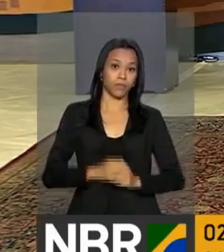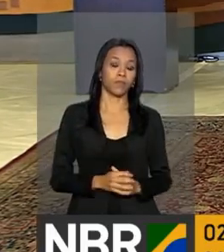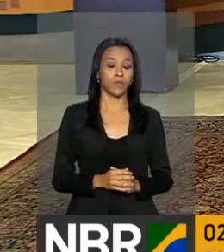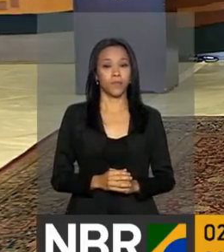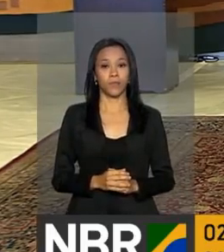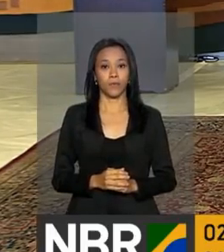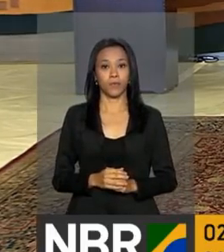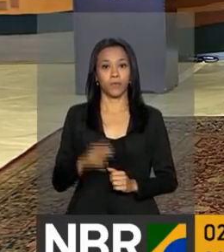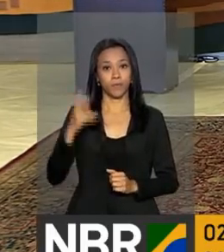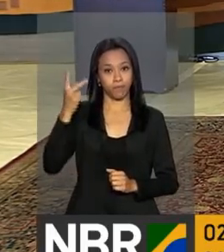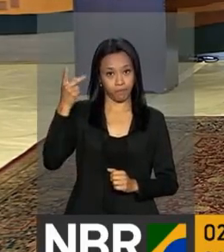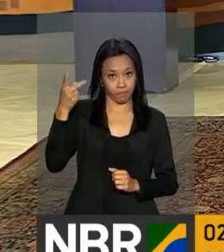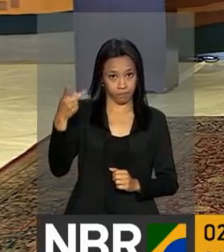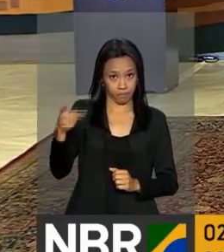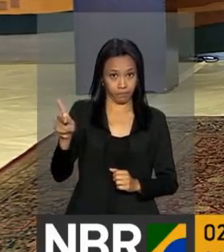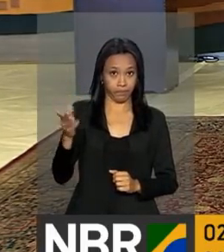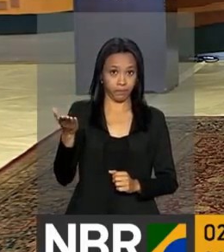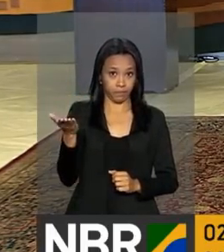das delegações